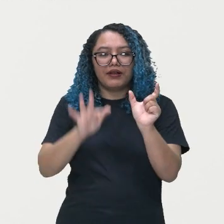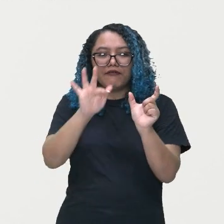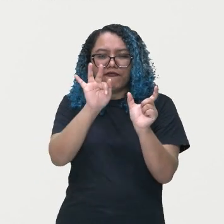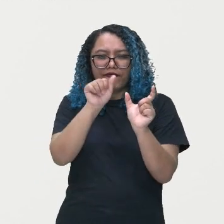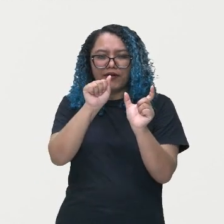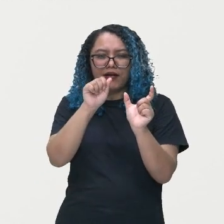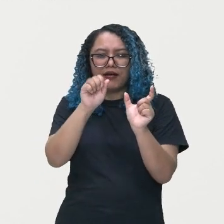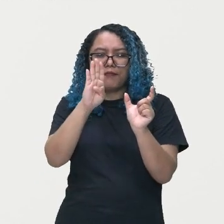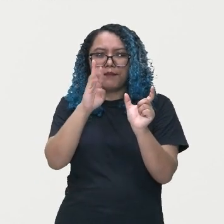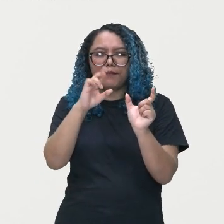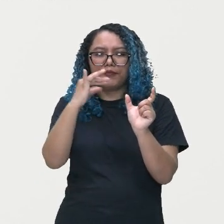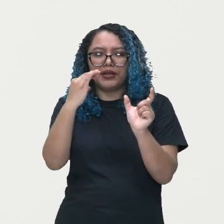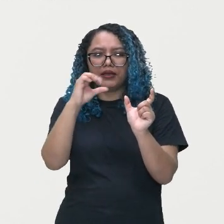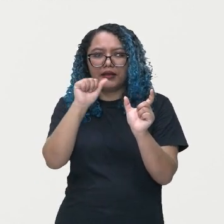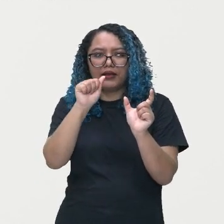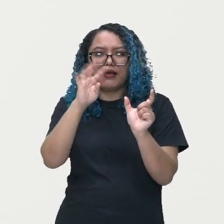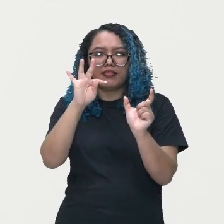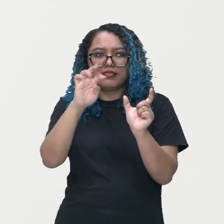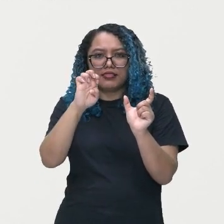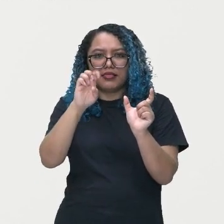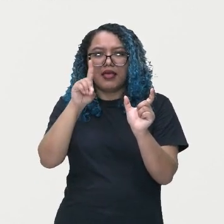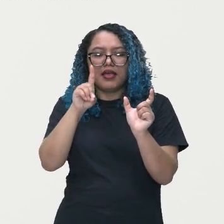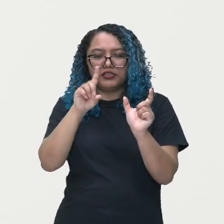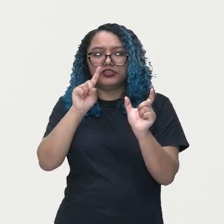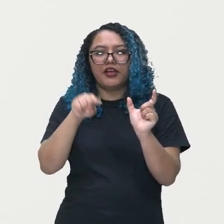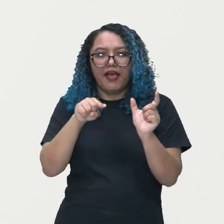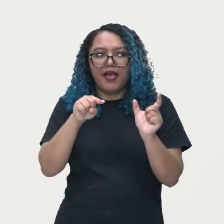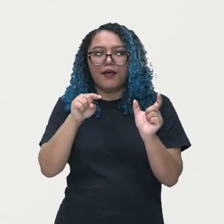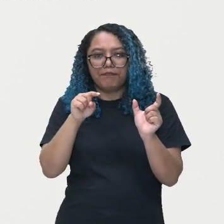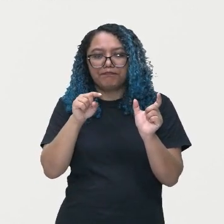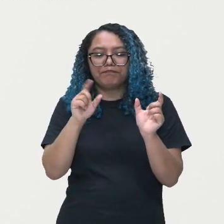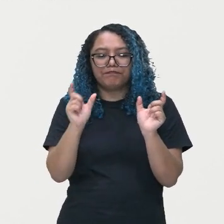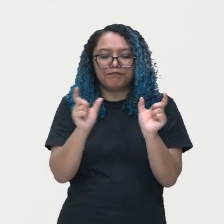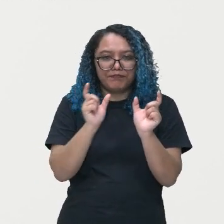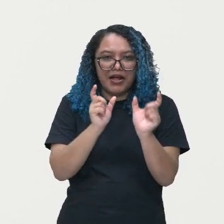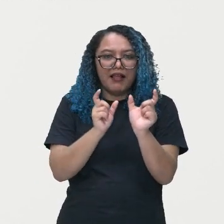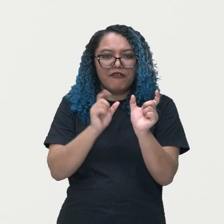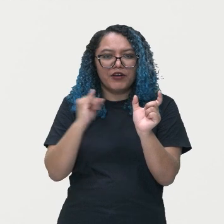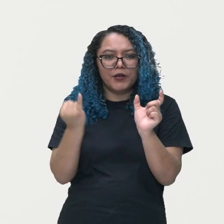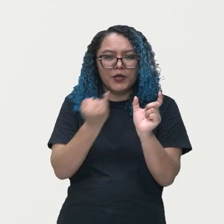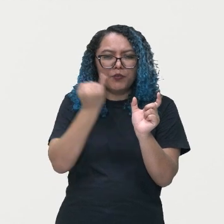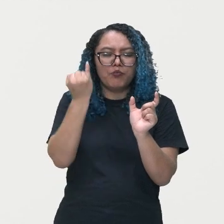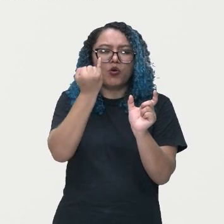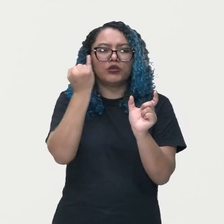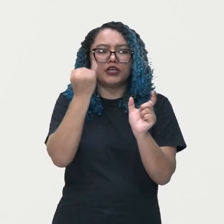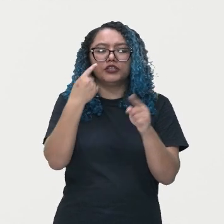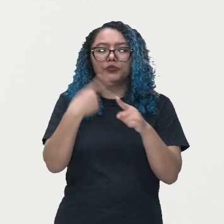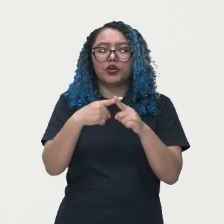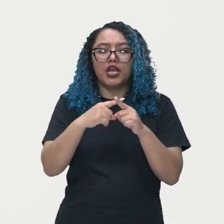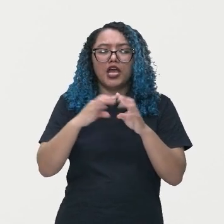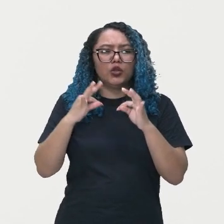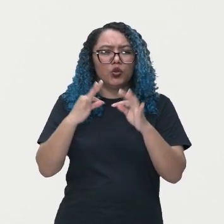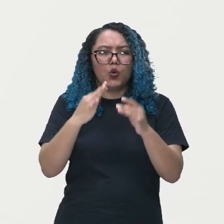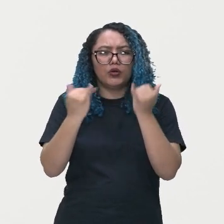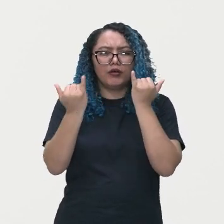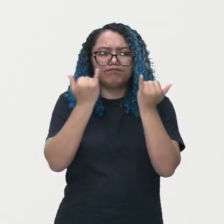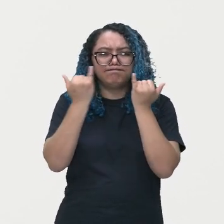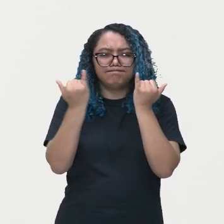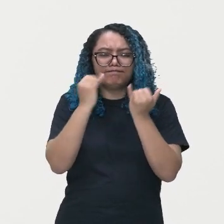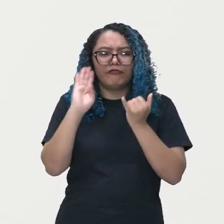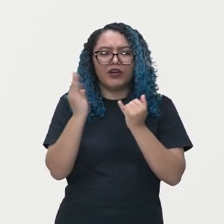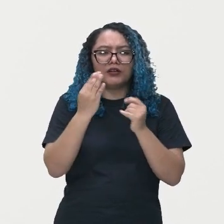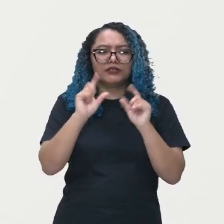fala de fake news. Por quê? Toda fake news é uma notícia inventada, fabricada. Alguém